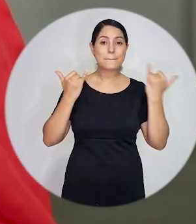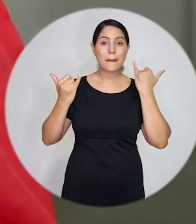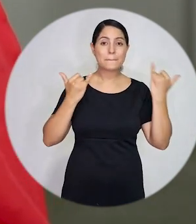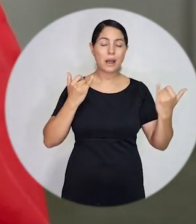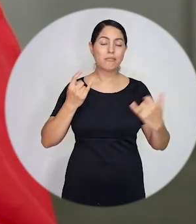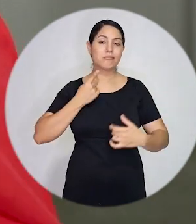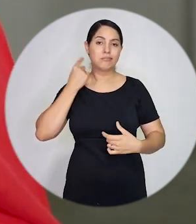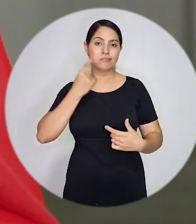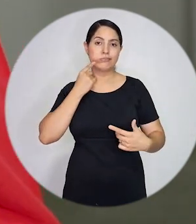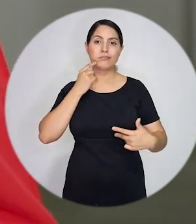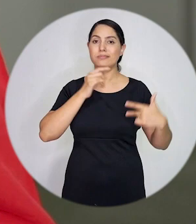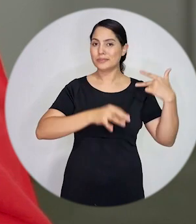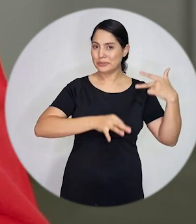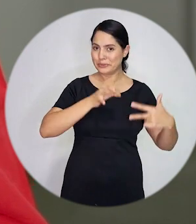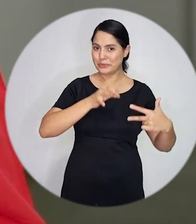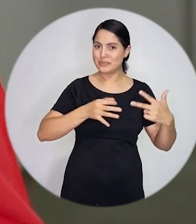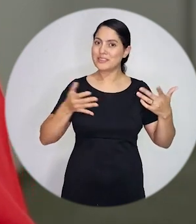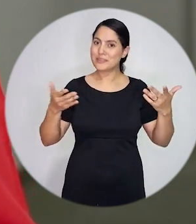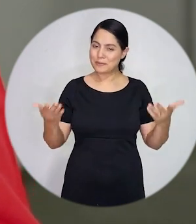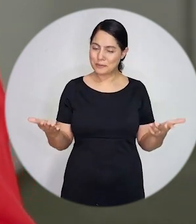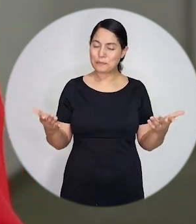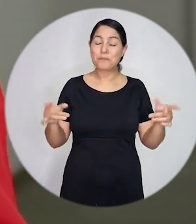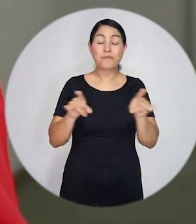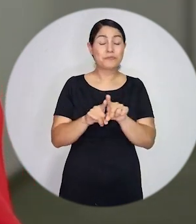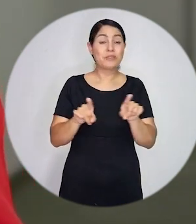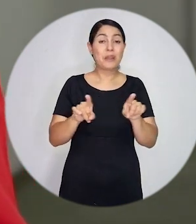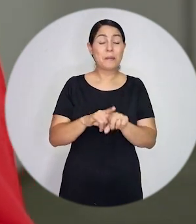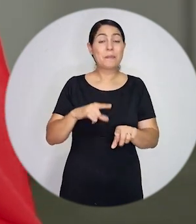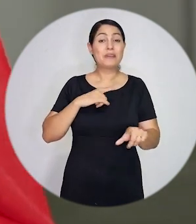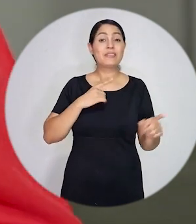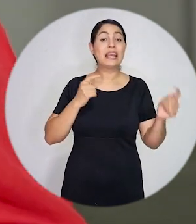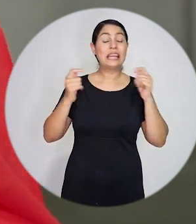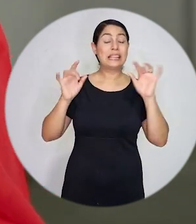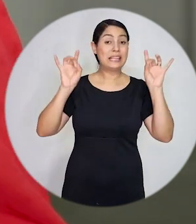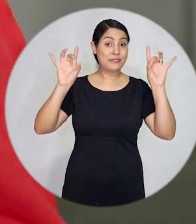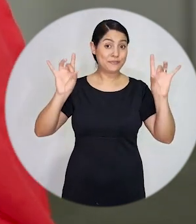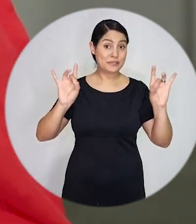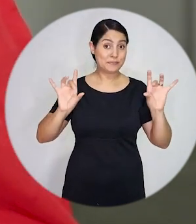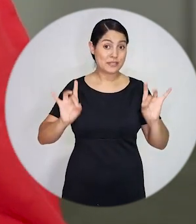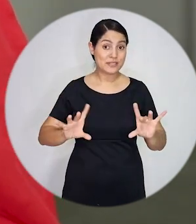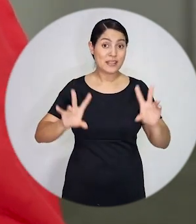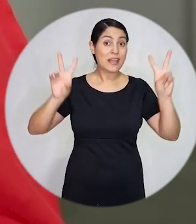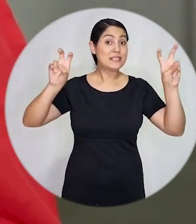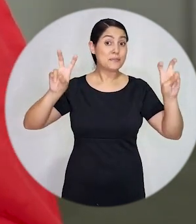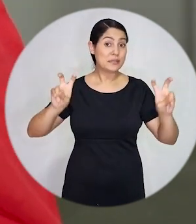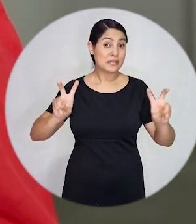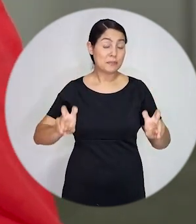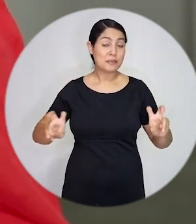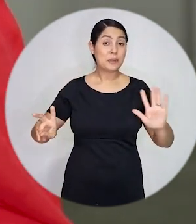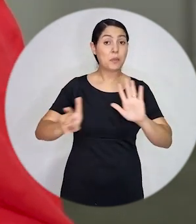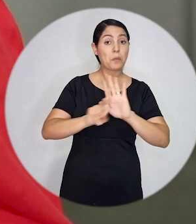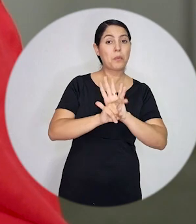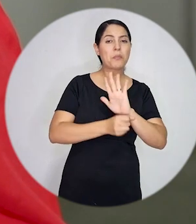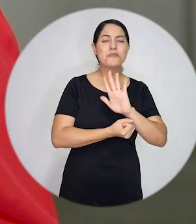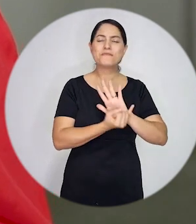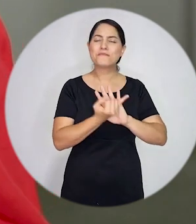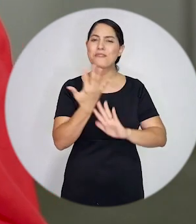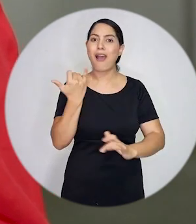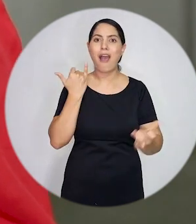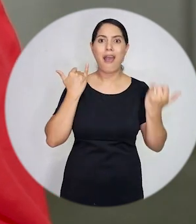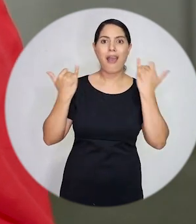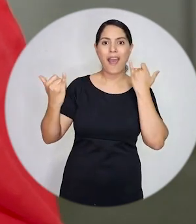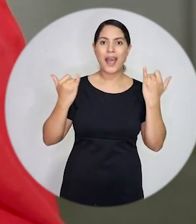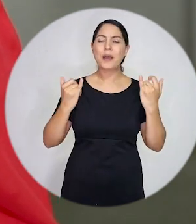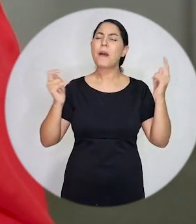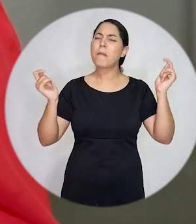fica por dentro das informações da advocacia e do judiciário, além de acompanhar entrevistas especiais, matérias exclusivas e